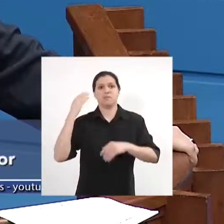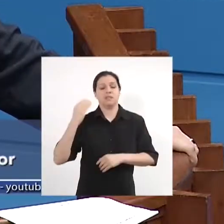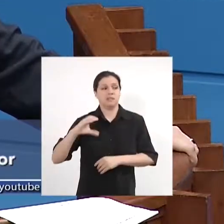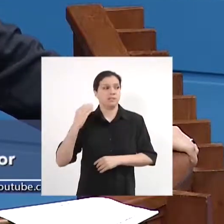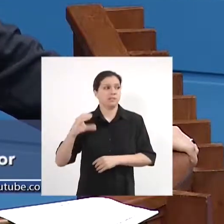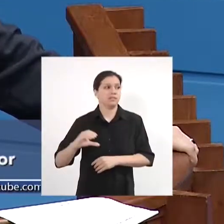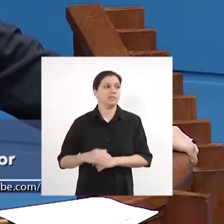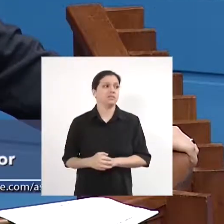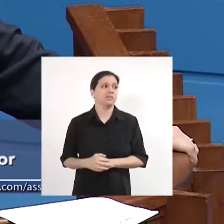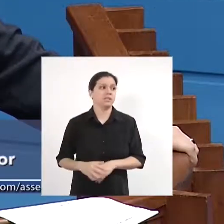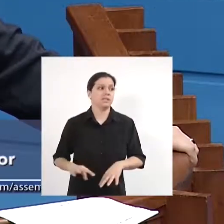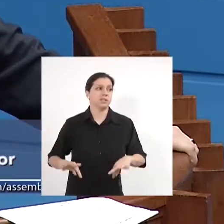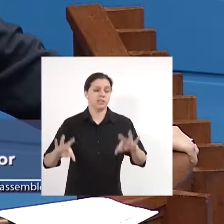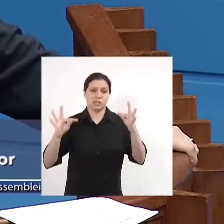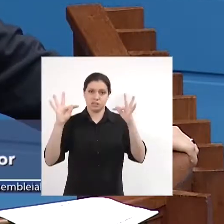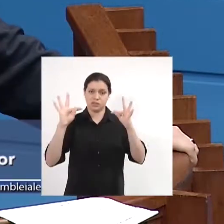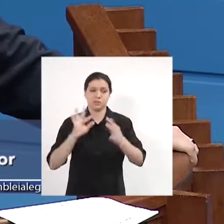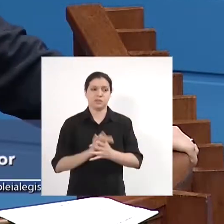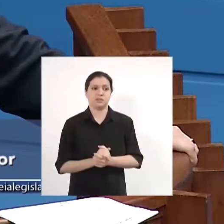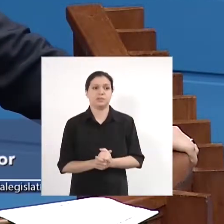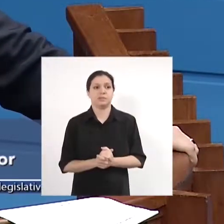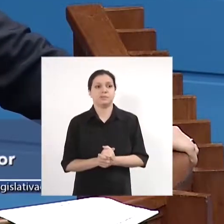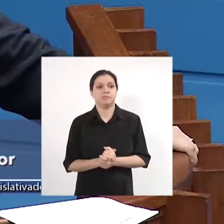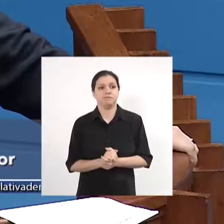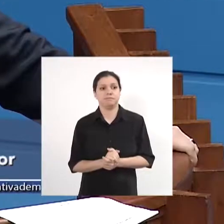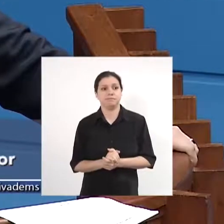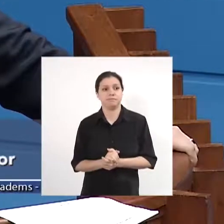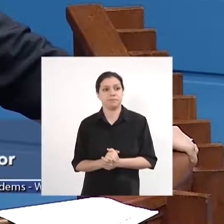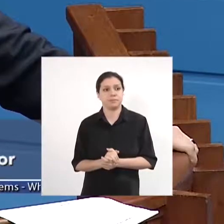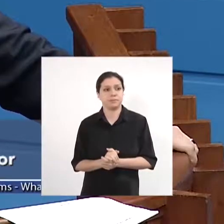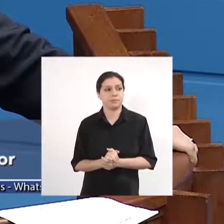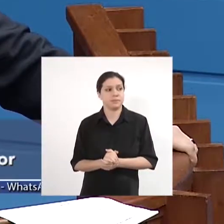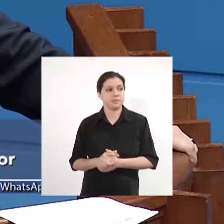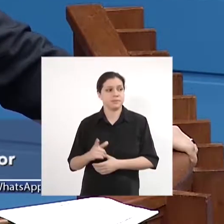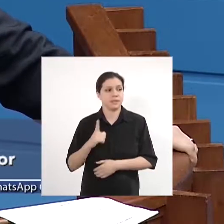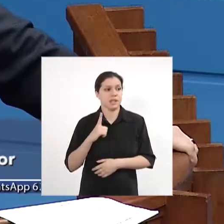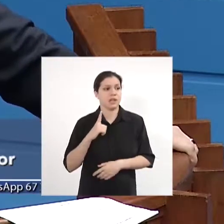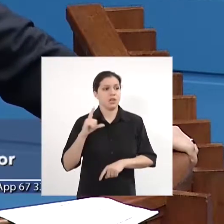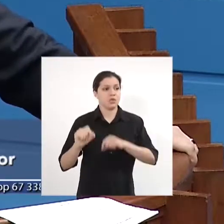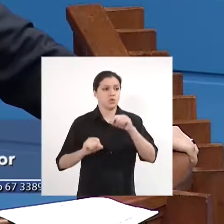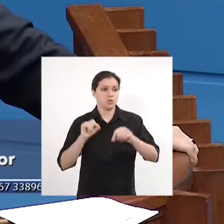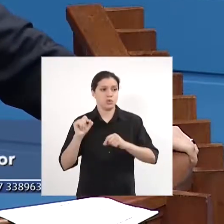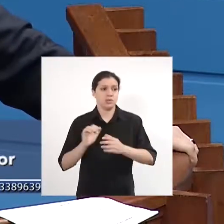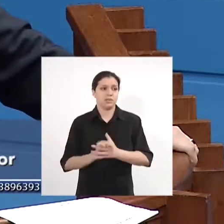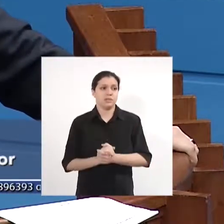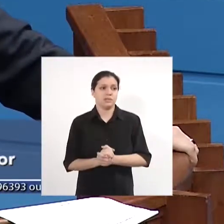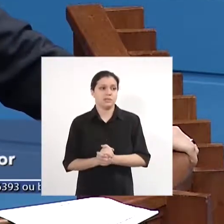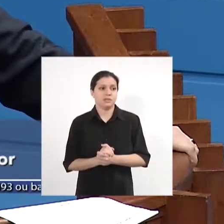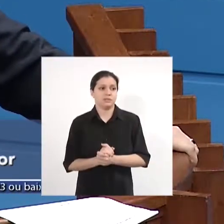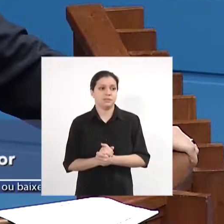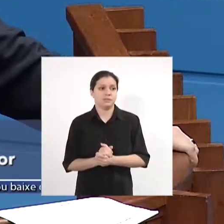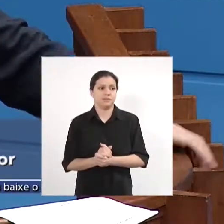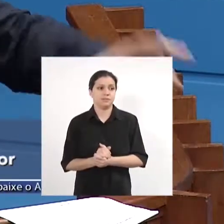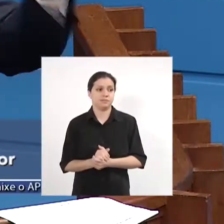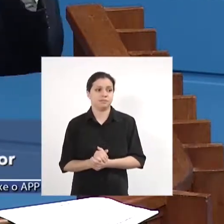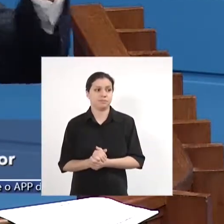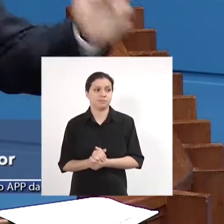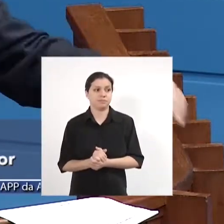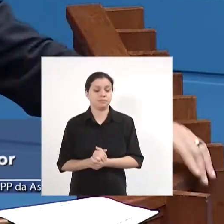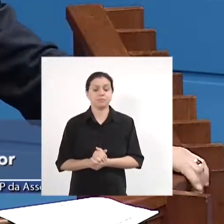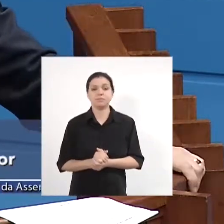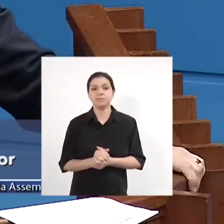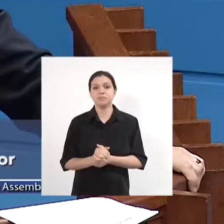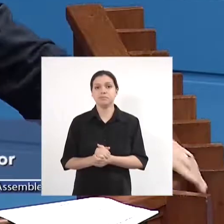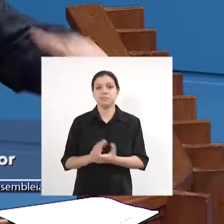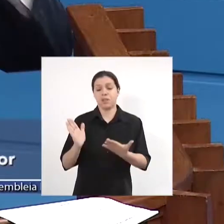científico, tecnológico. Nós teríamos, até porque algumas ciências, como